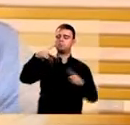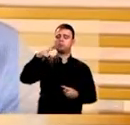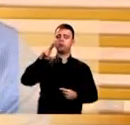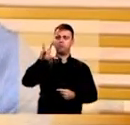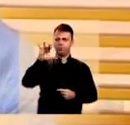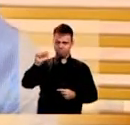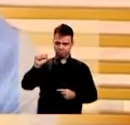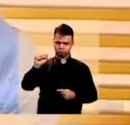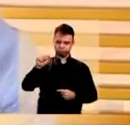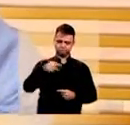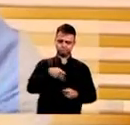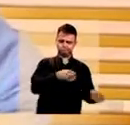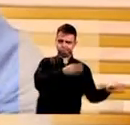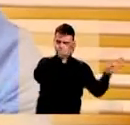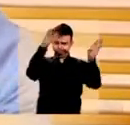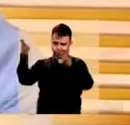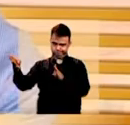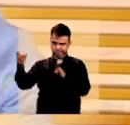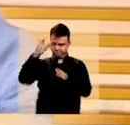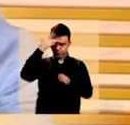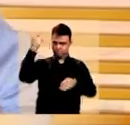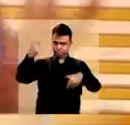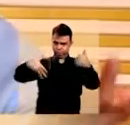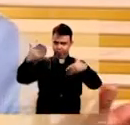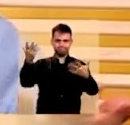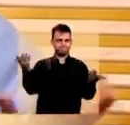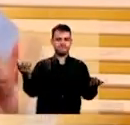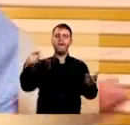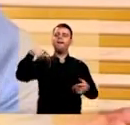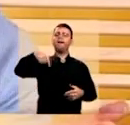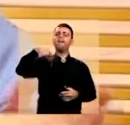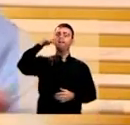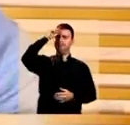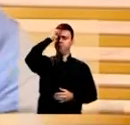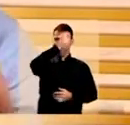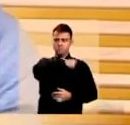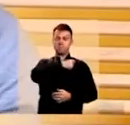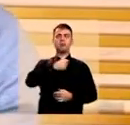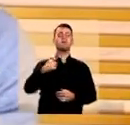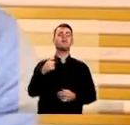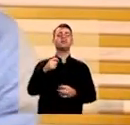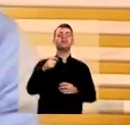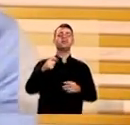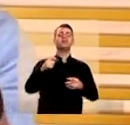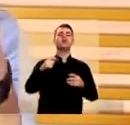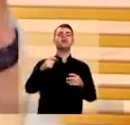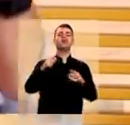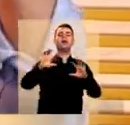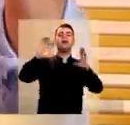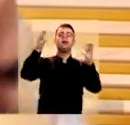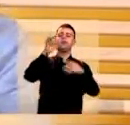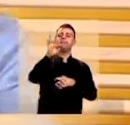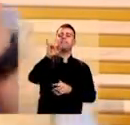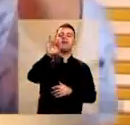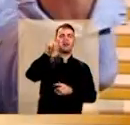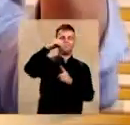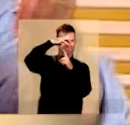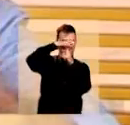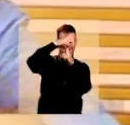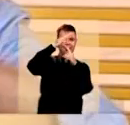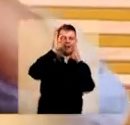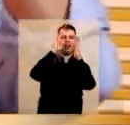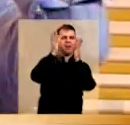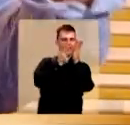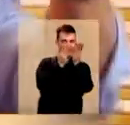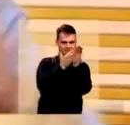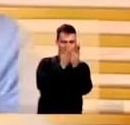sabe e acompanhou. A nossa Feira do Livro desapareceu, né, aqui em Rio Preto. Não existe mais Feira do Livro. A gente vê municípios aí,